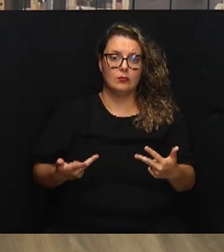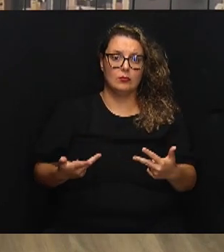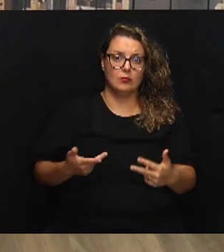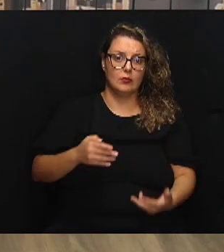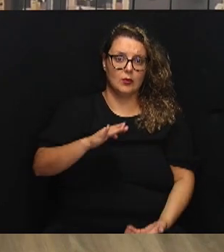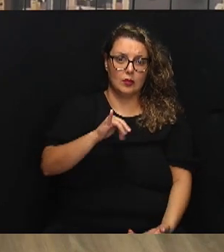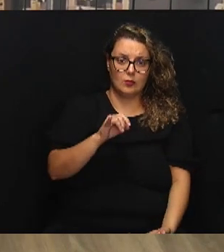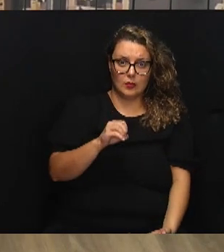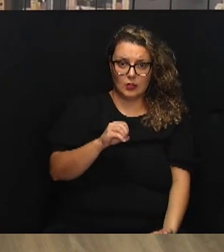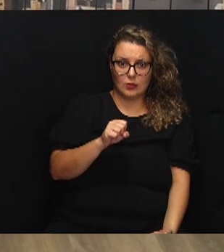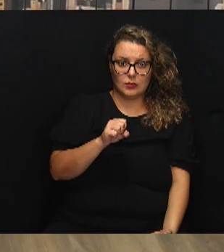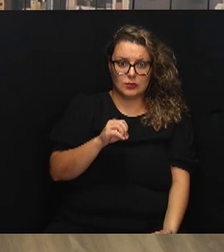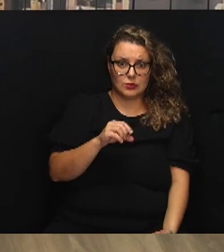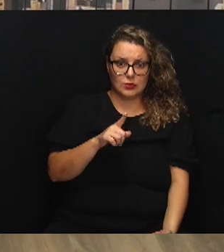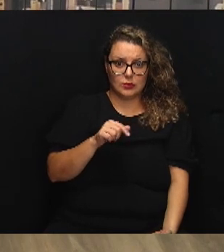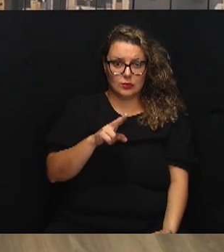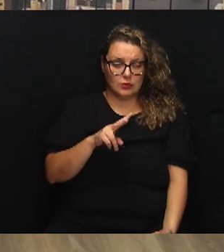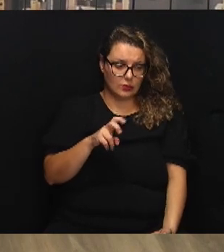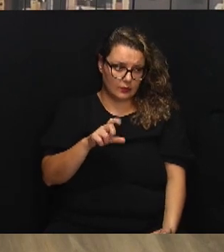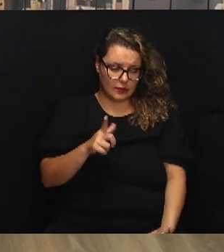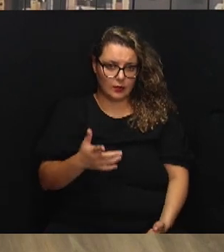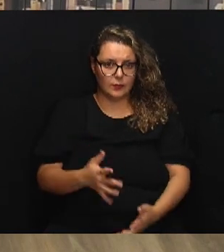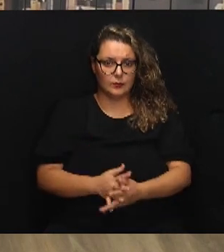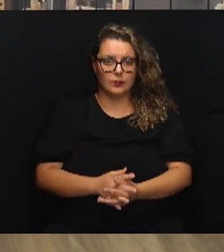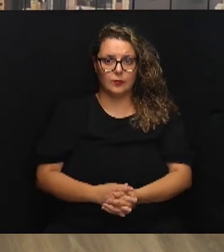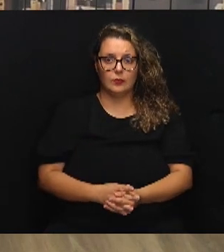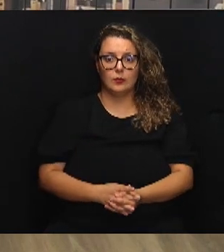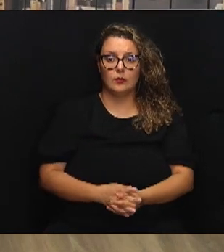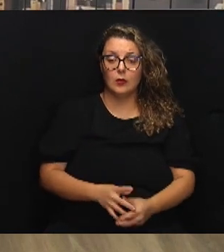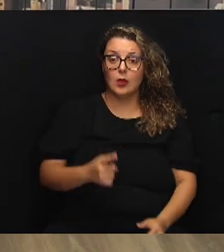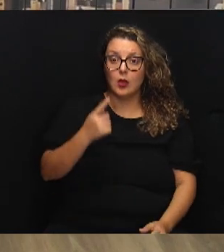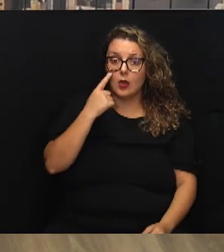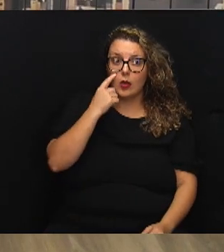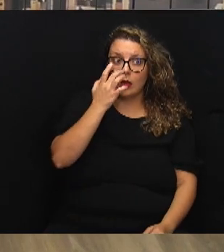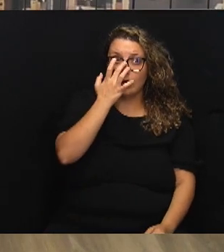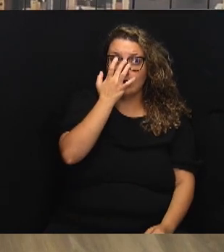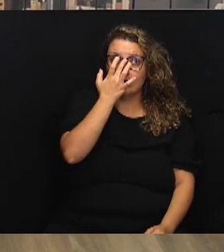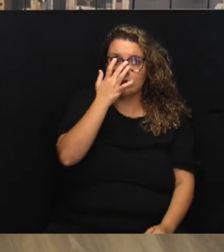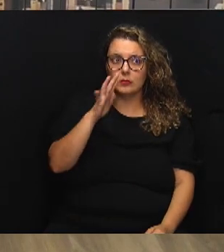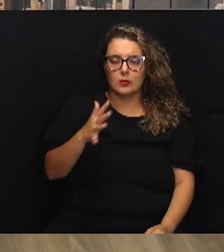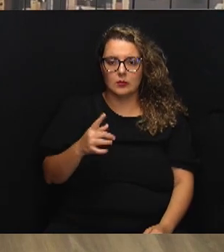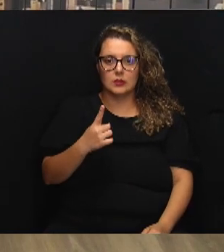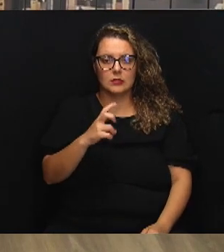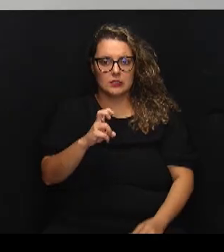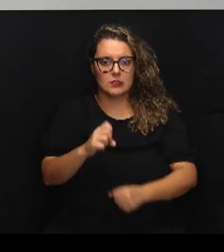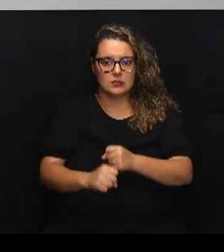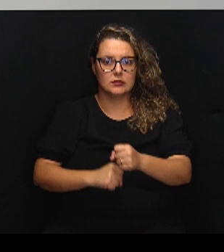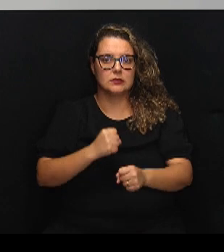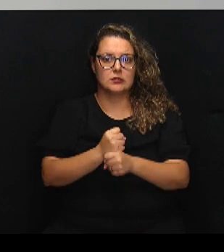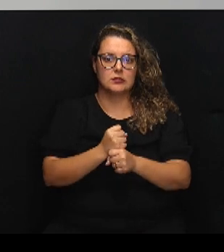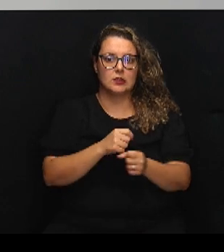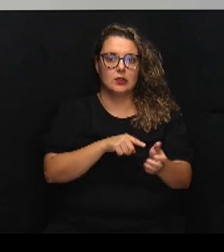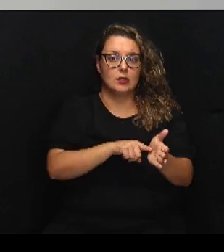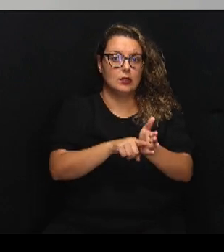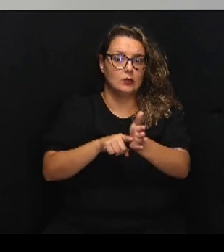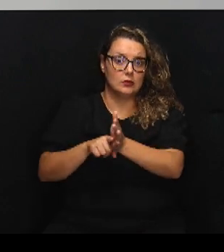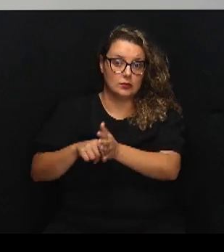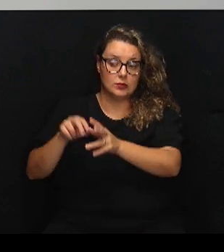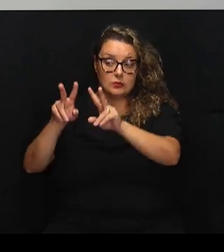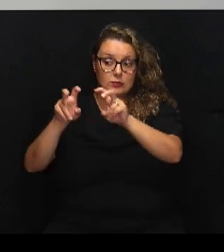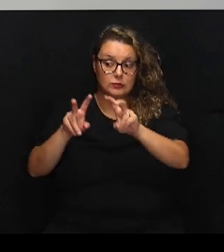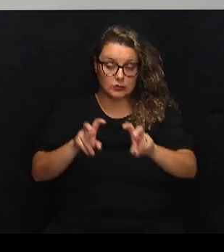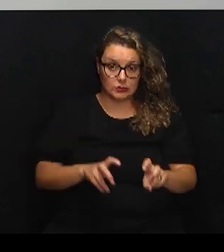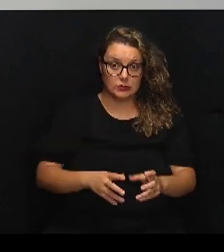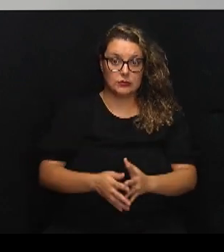por materiais mais biossolúveis e tal? Olha, faz mais ou menos 15 anos que a gente vem